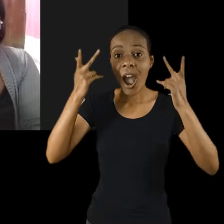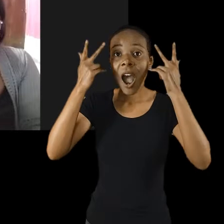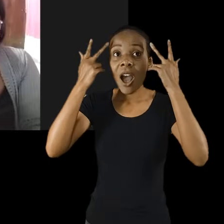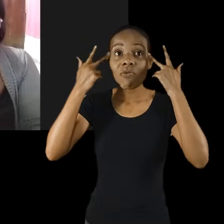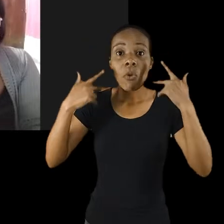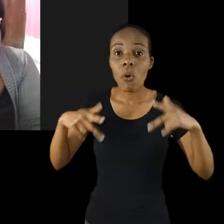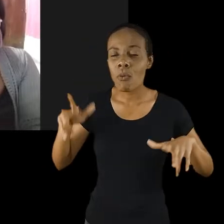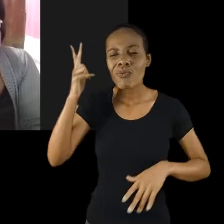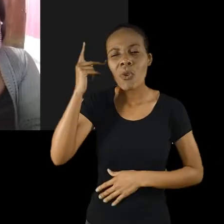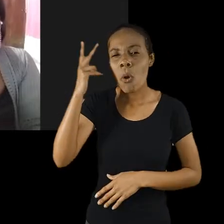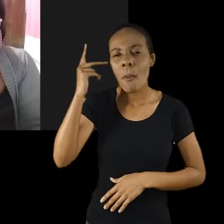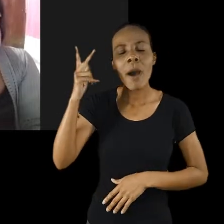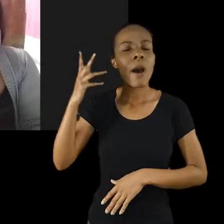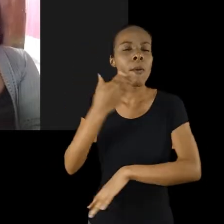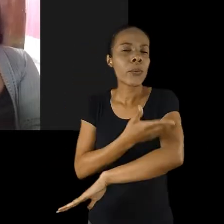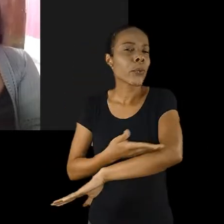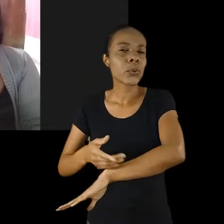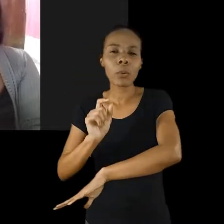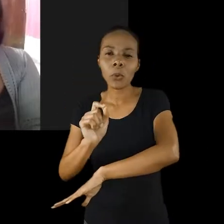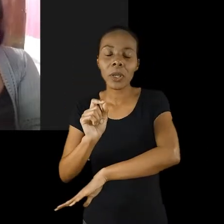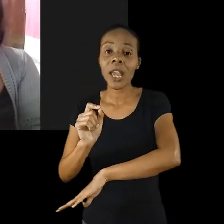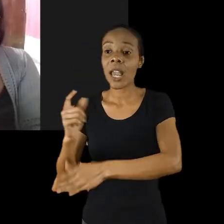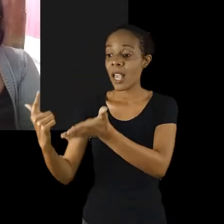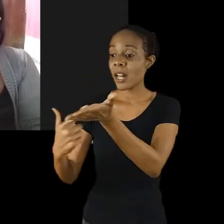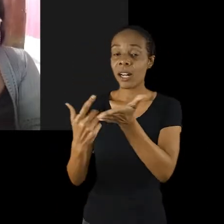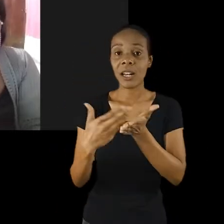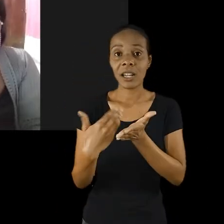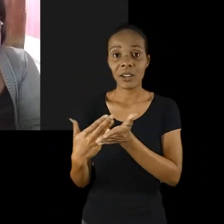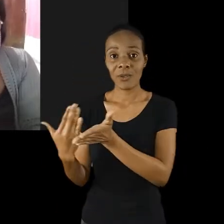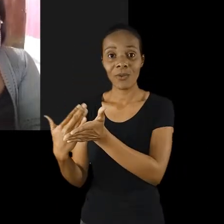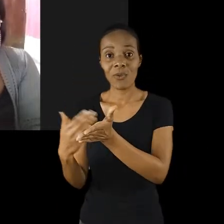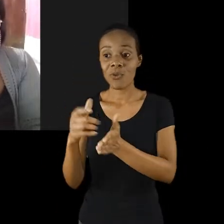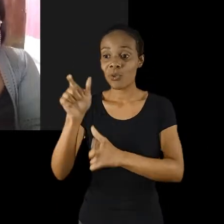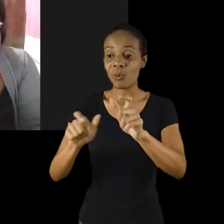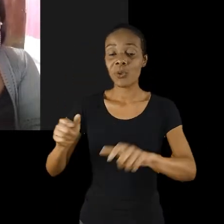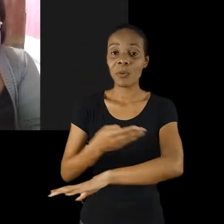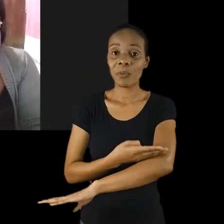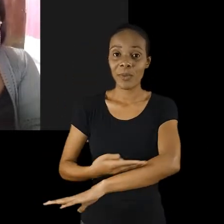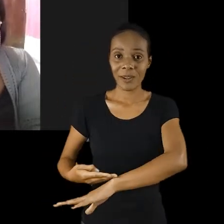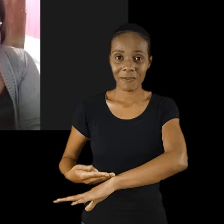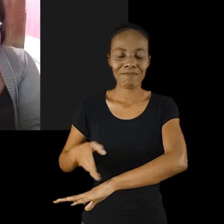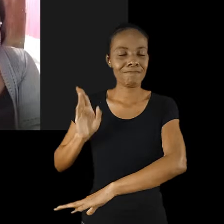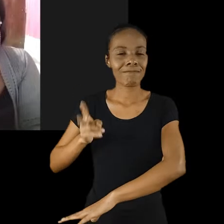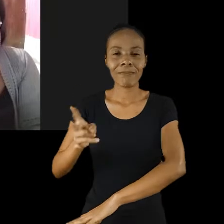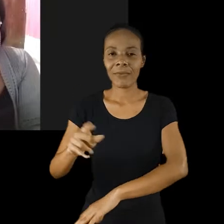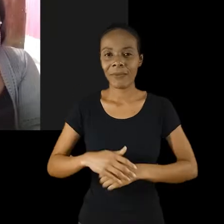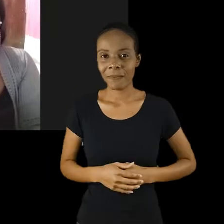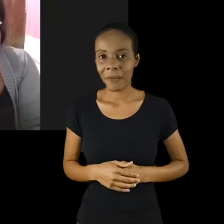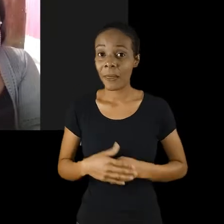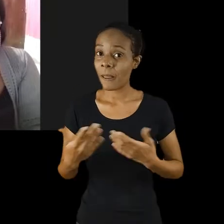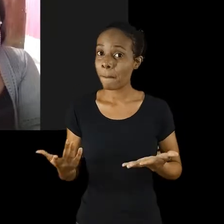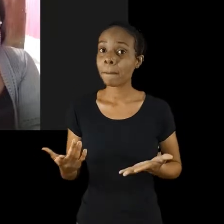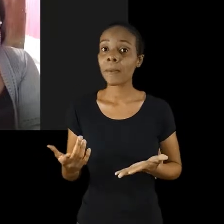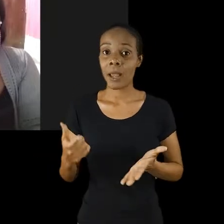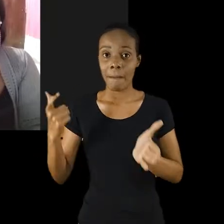a ver palavra dentro da margem, sabe? E marginalizar a minha palavra, para mim,